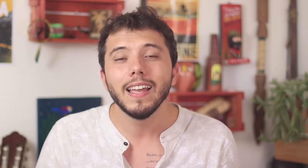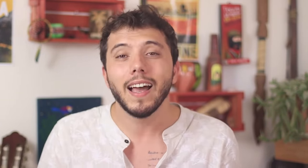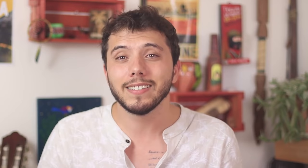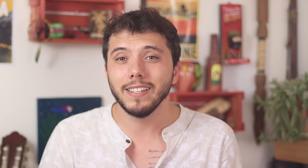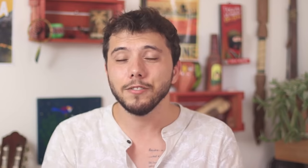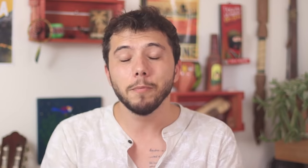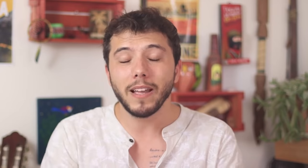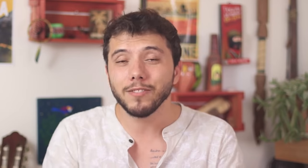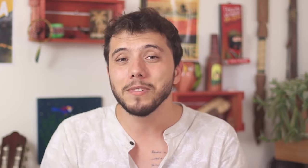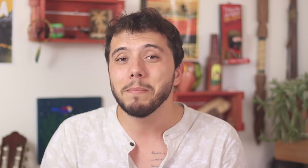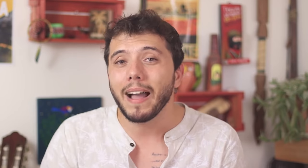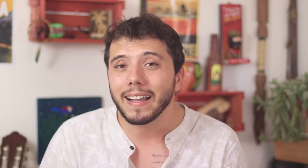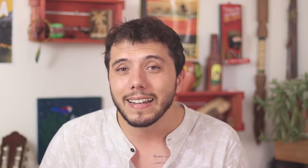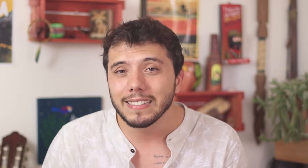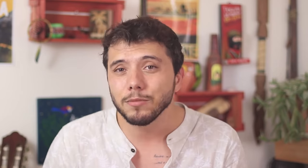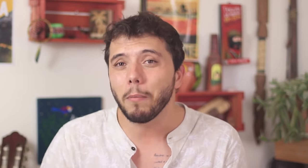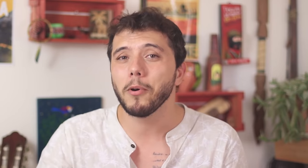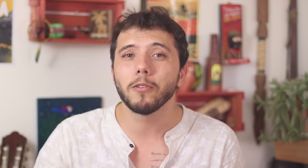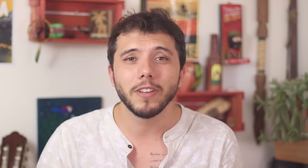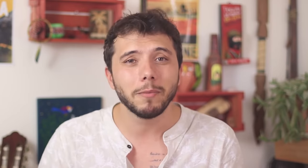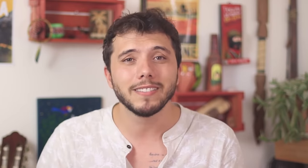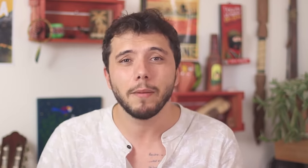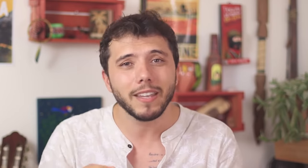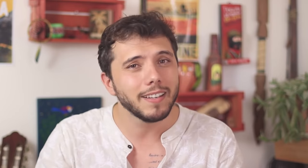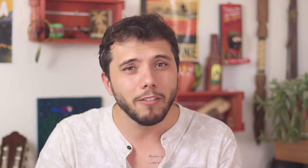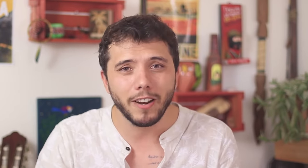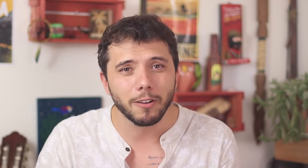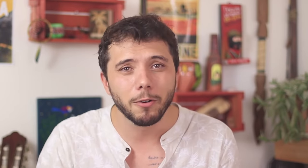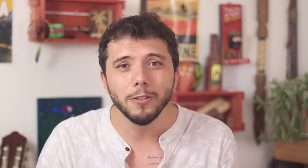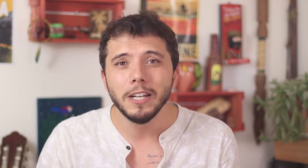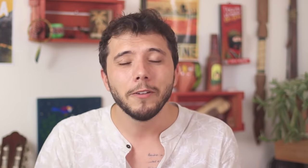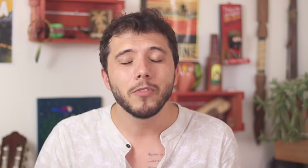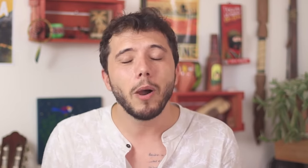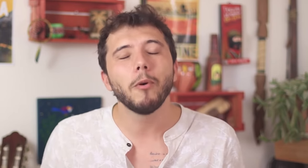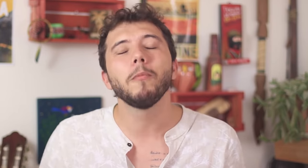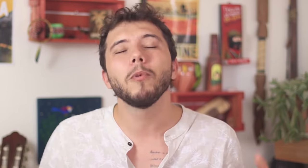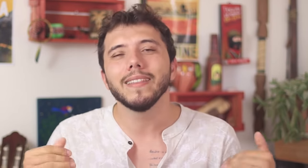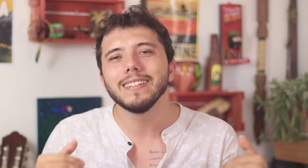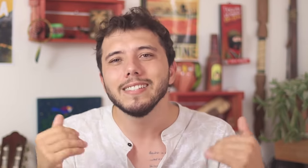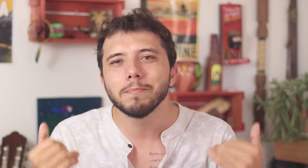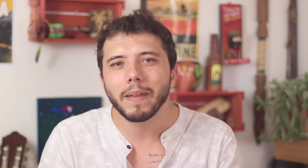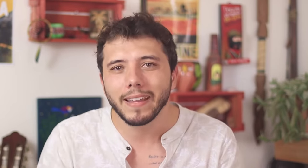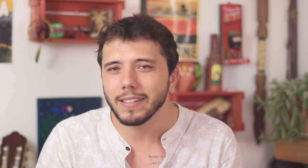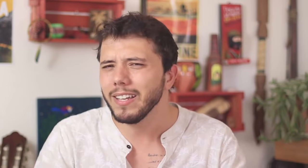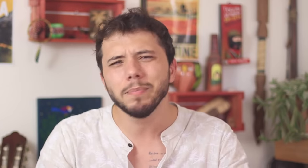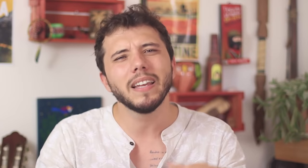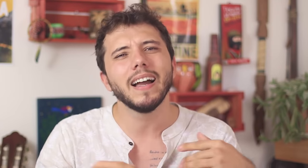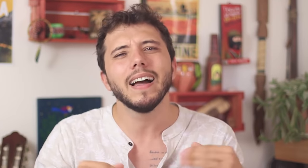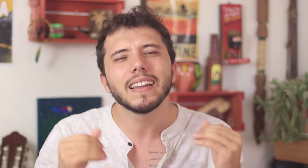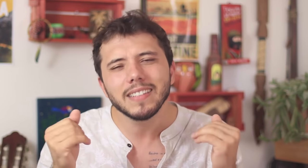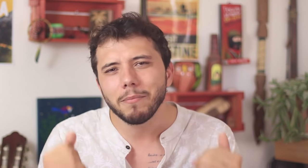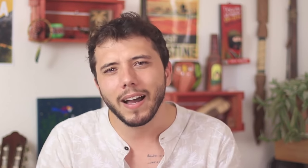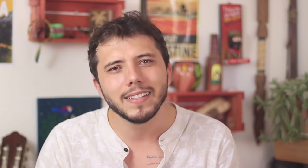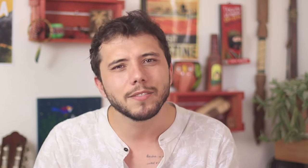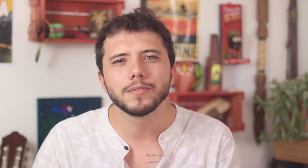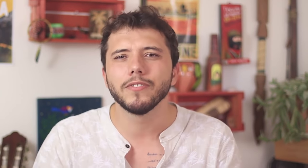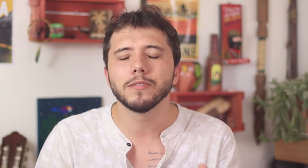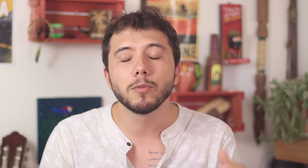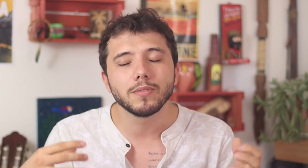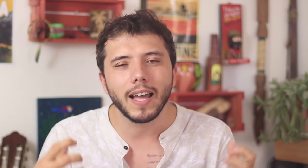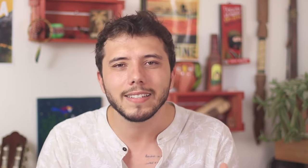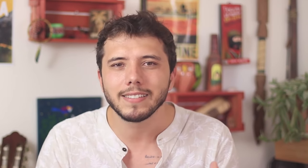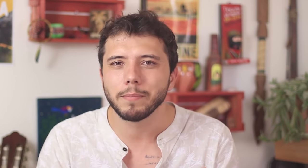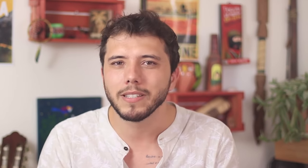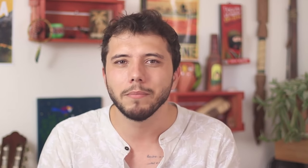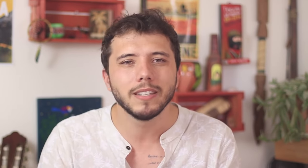estão agindo sem ele as elites do país vão desembarcando do apoio governo que sabe aquele naufragou que o apoio popular dele despenca ele vai despencar ainda mais